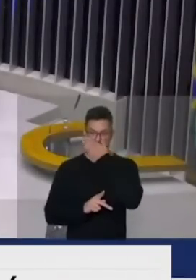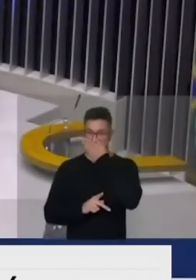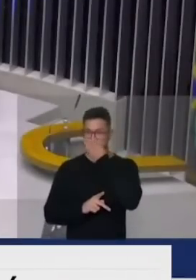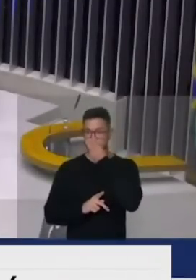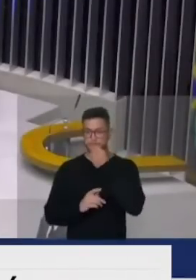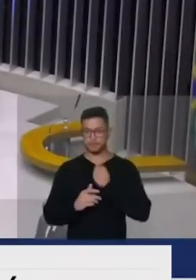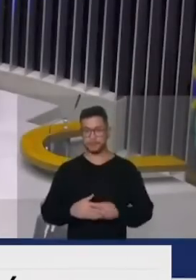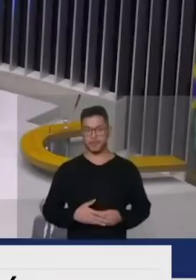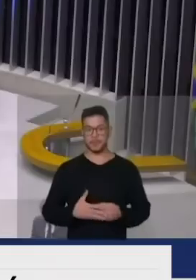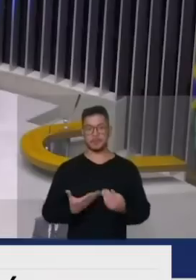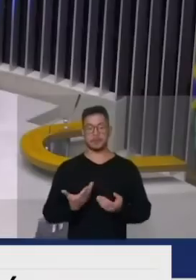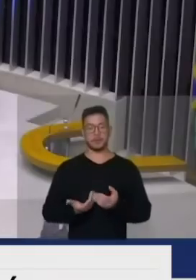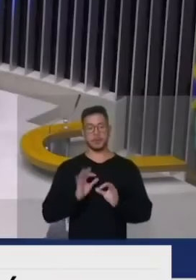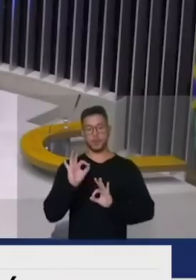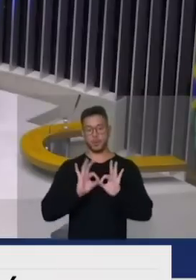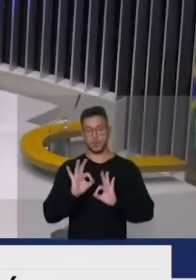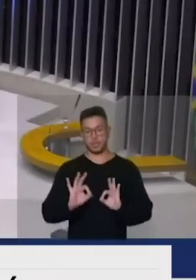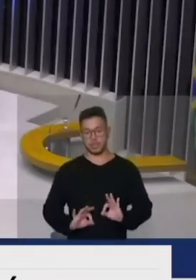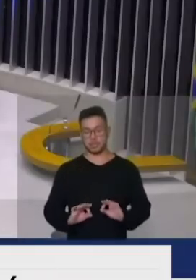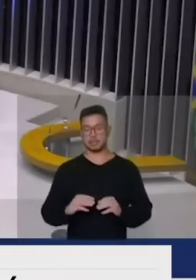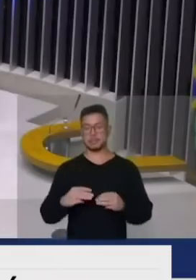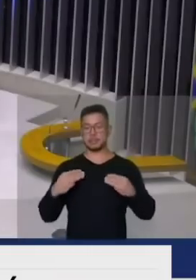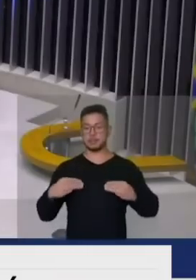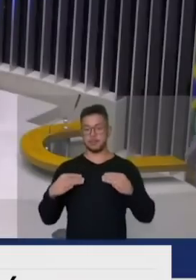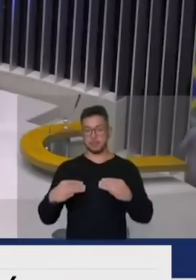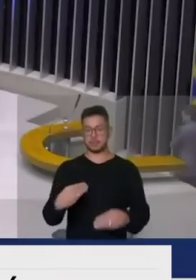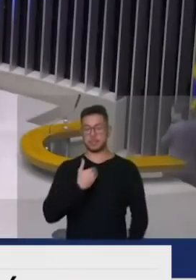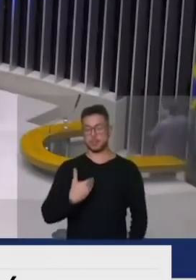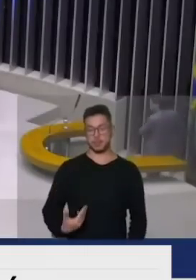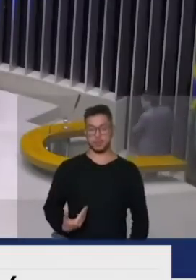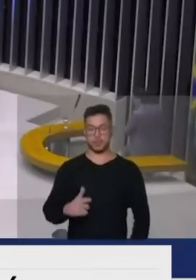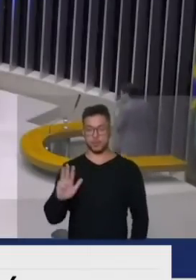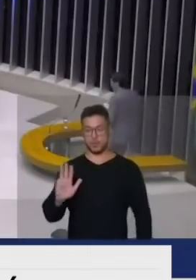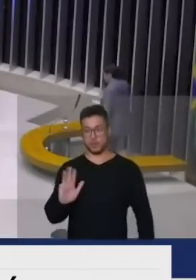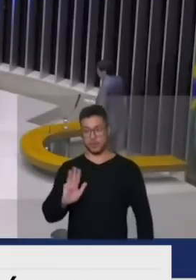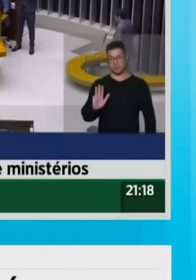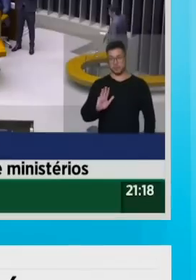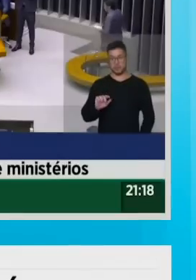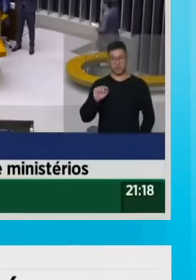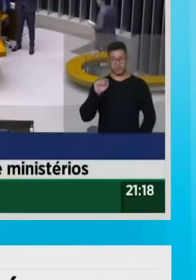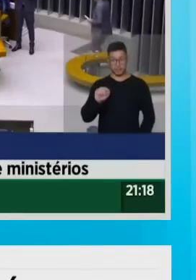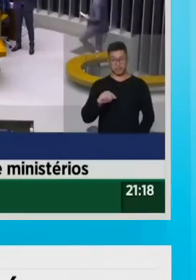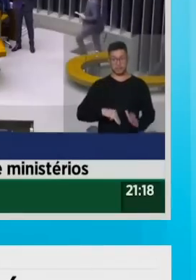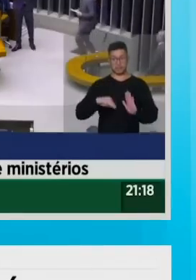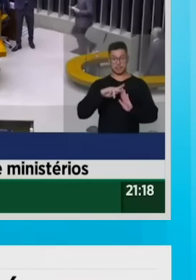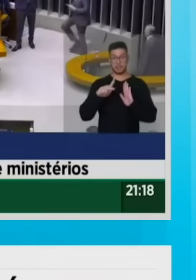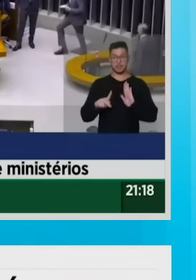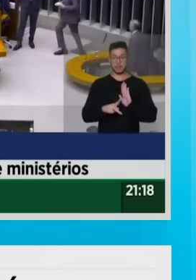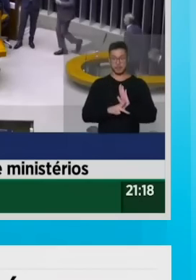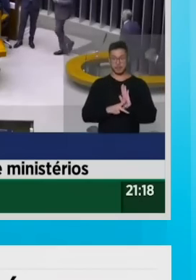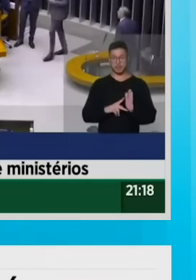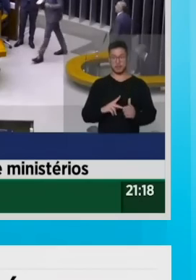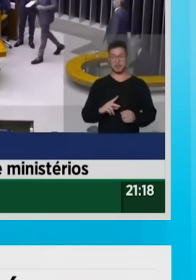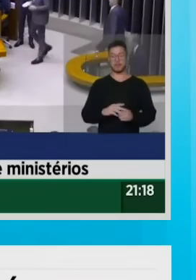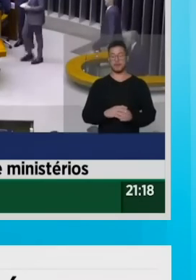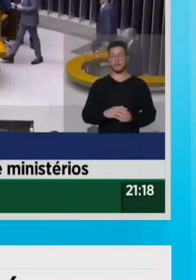o Senado também aprovou a medida provisória e para assegurar Vitória na votação do texto